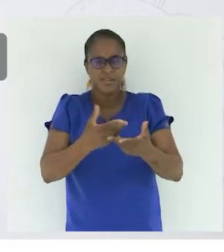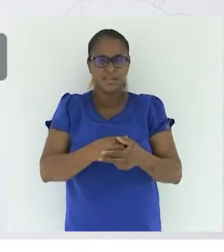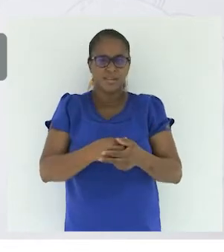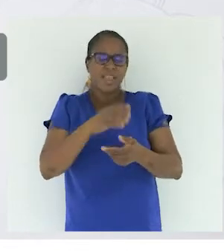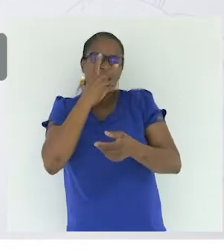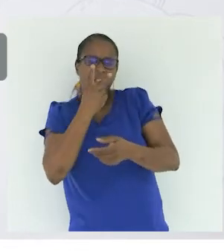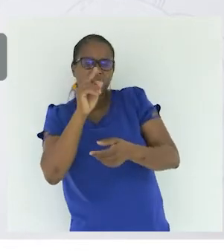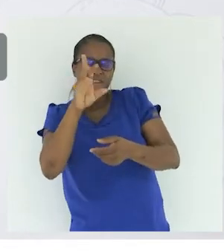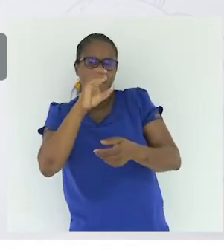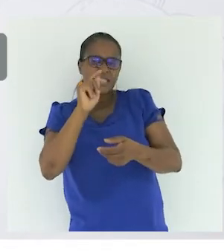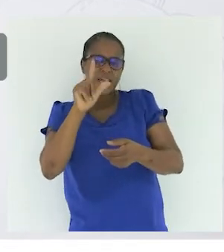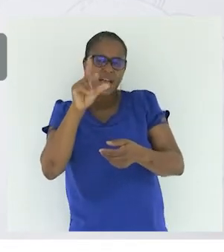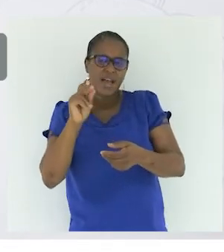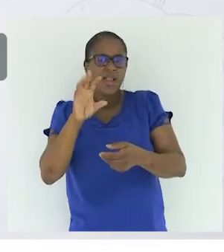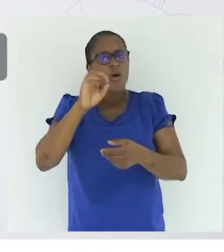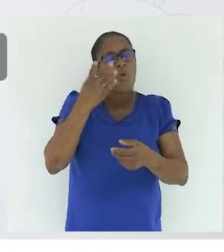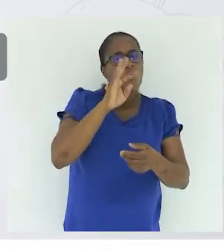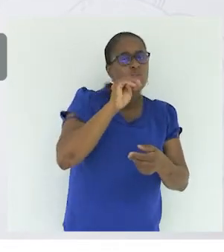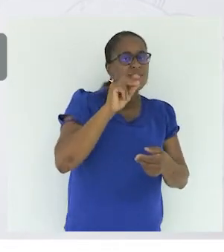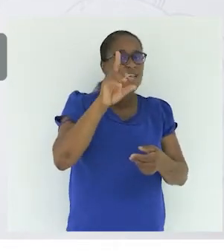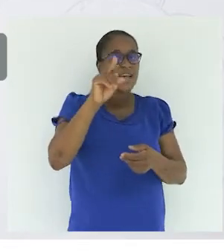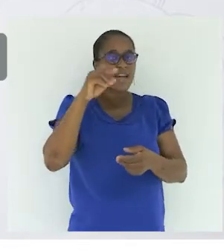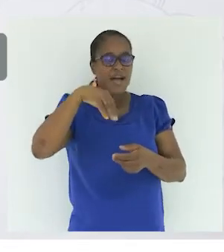da varicela ou do sarampo?